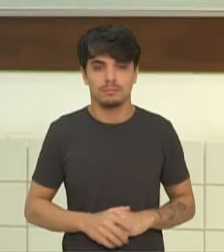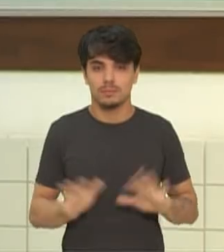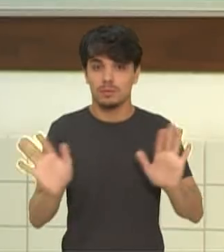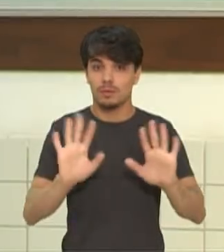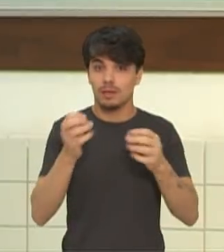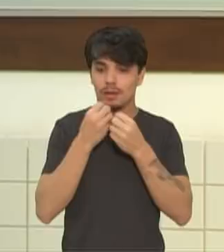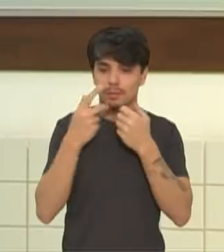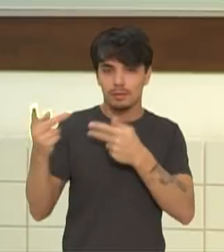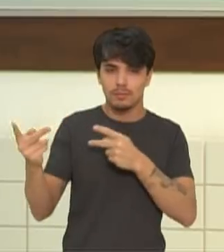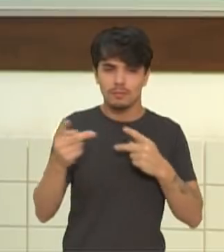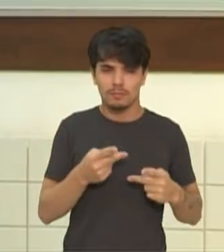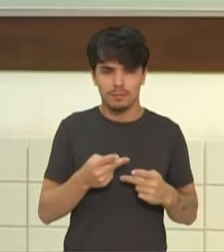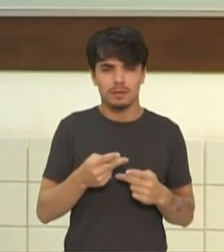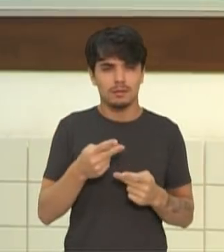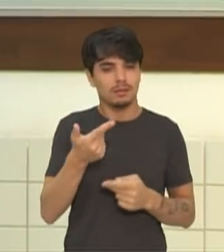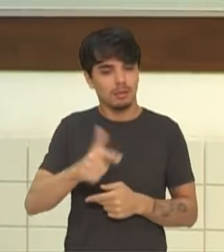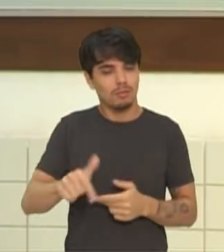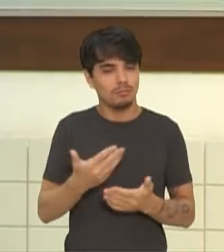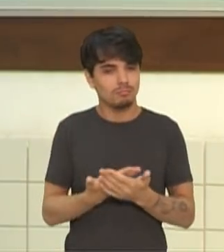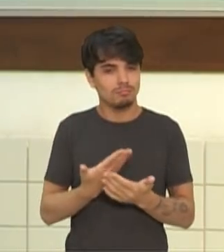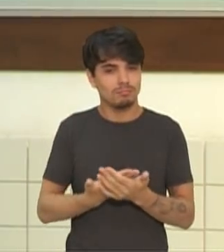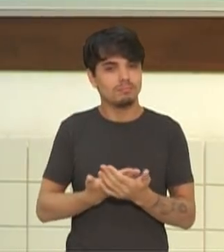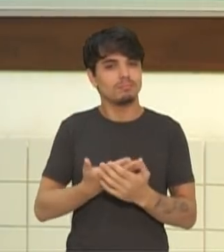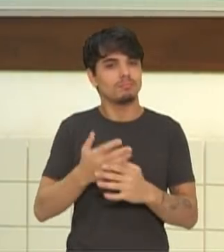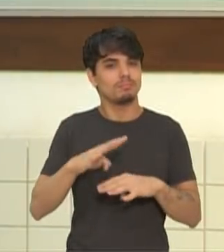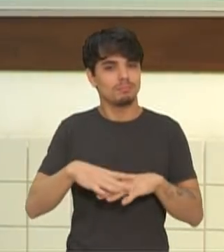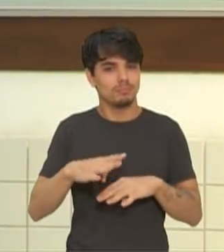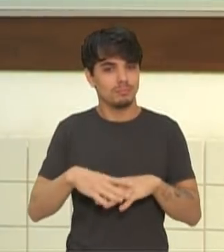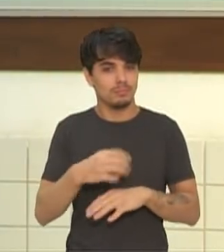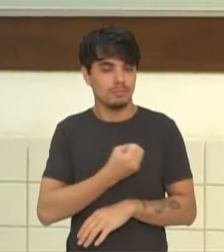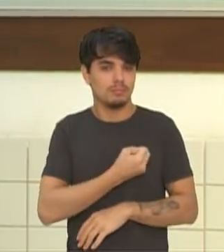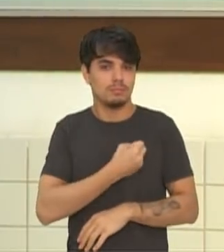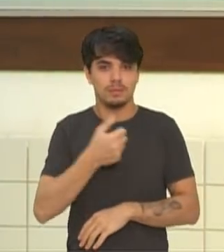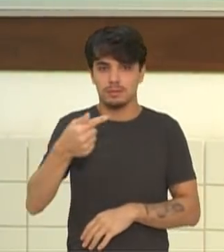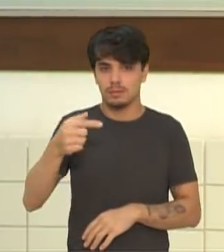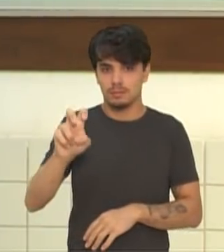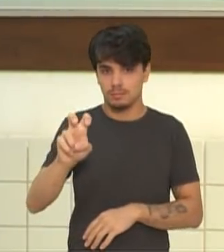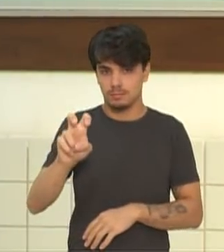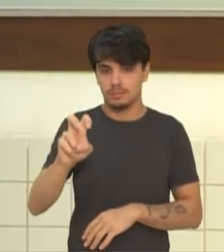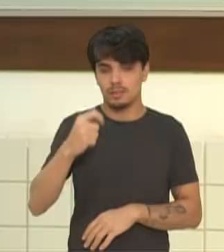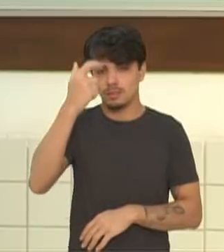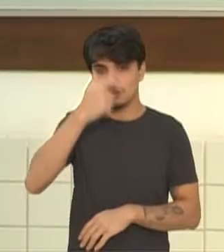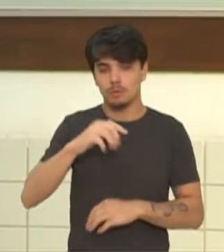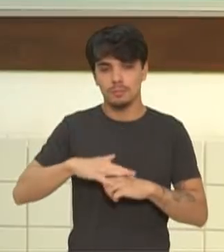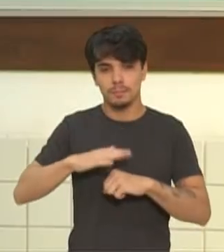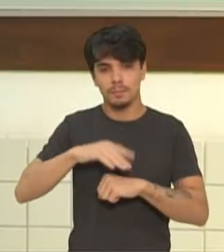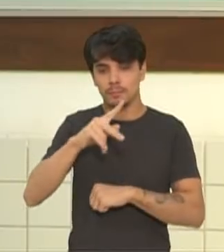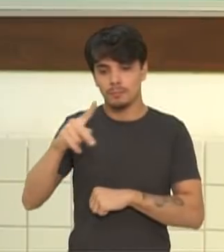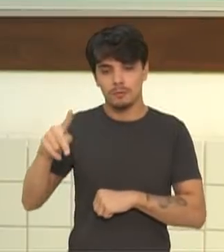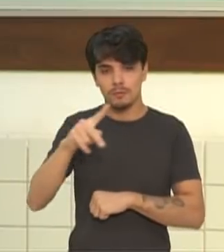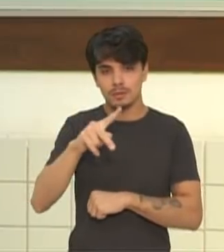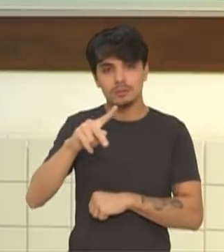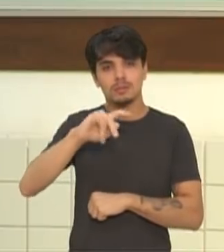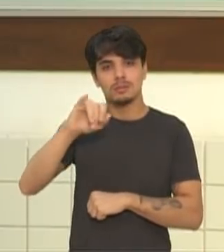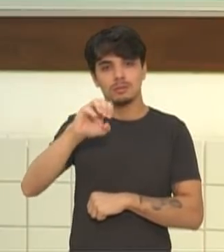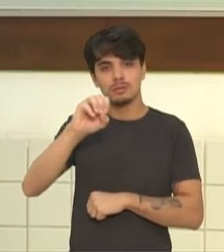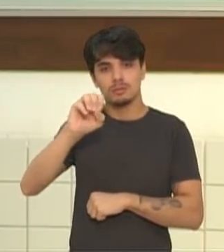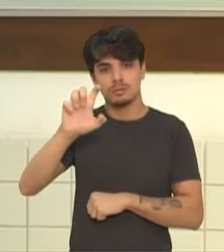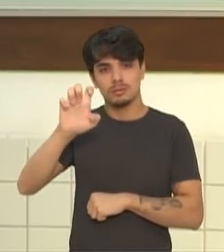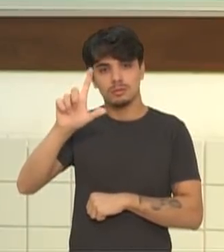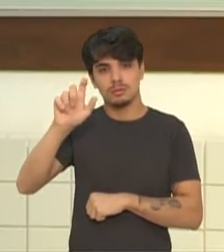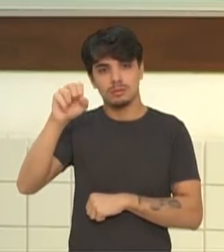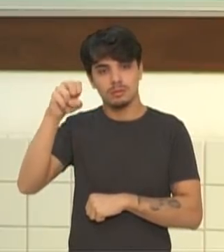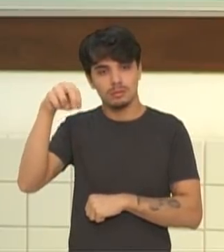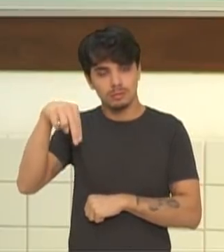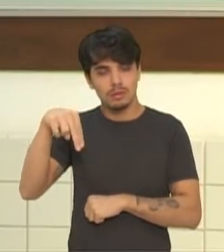Olá, sejam todos bem-vindos a mais uma aula de matemática, a de número 75. Sou o professor Joelso e nessa aula nós vamos dar continuidade